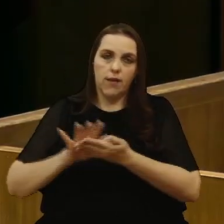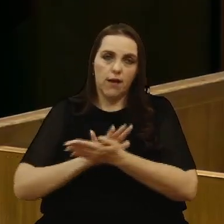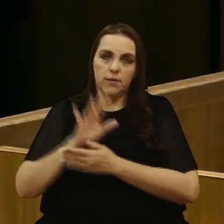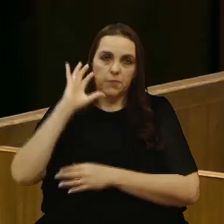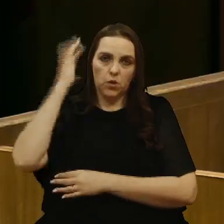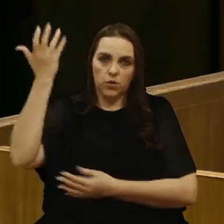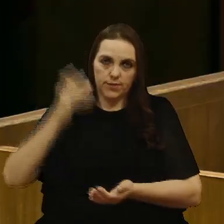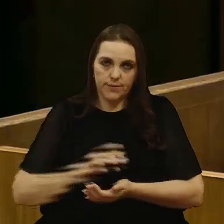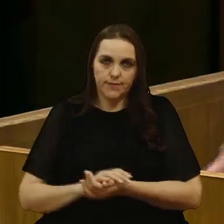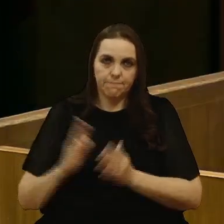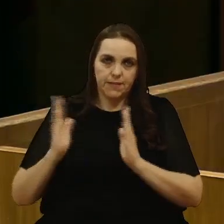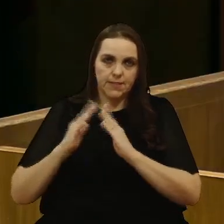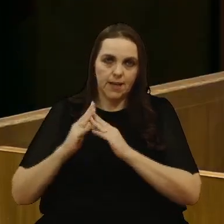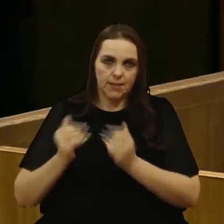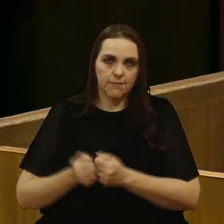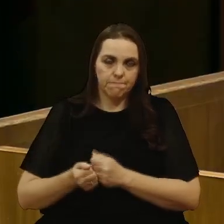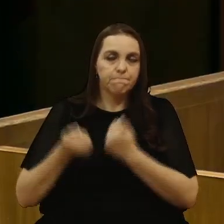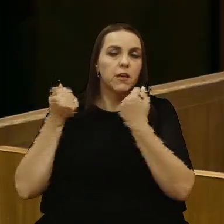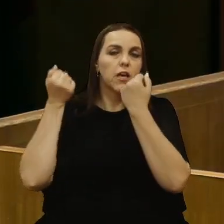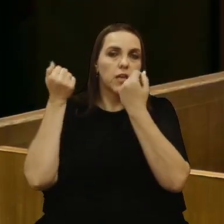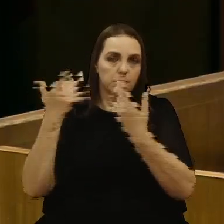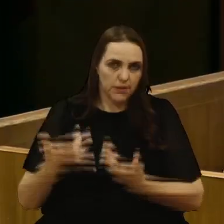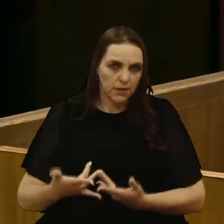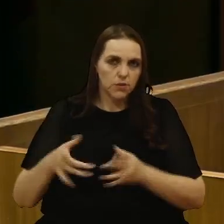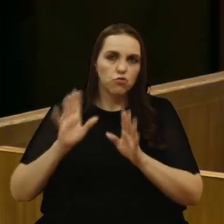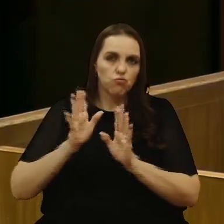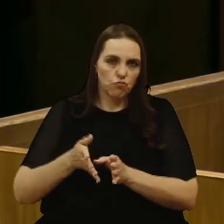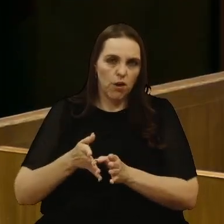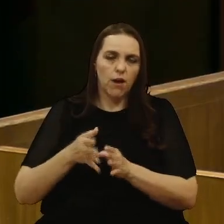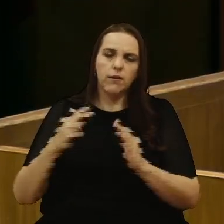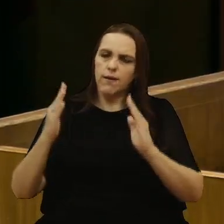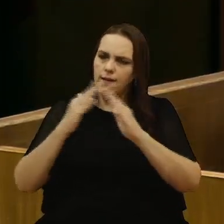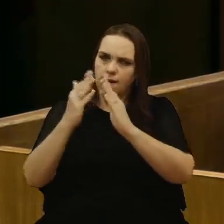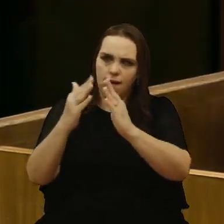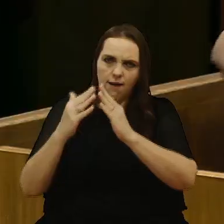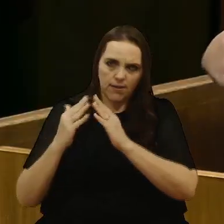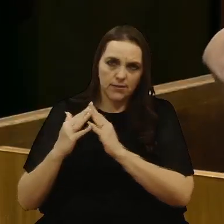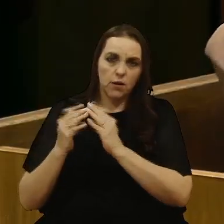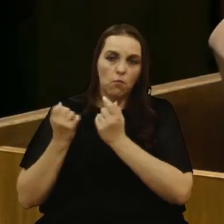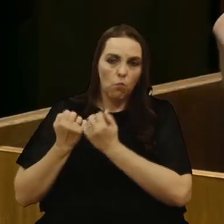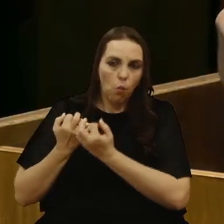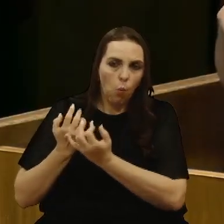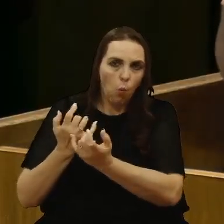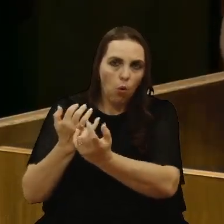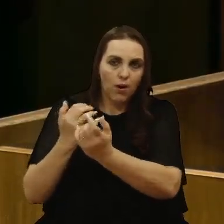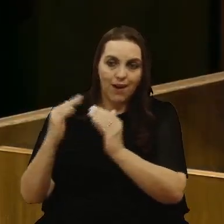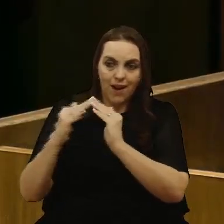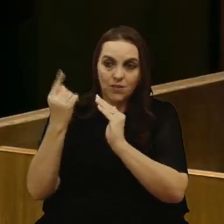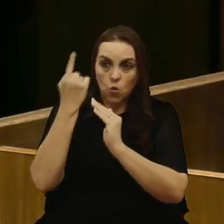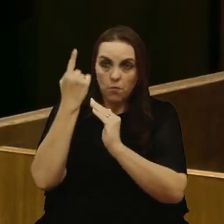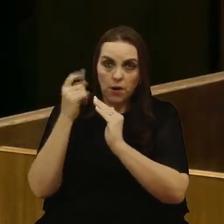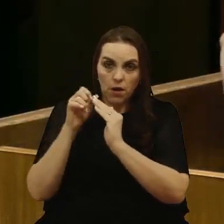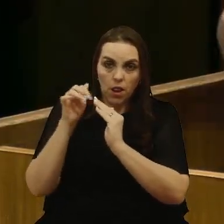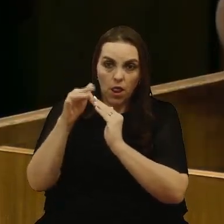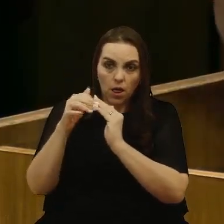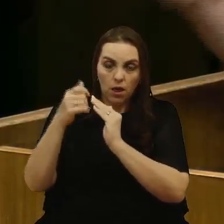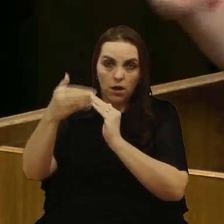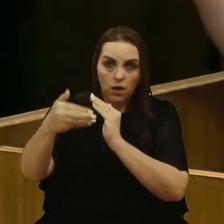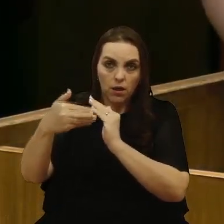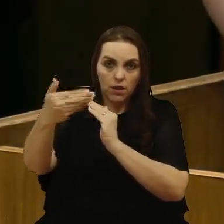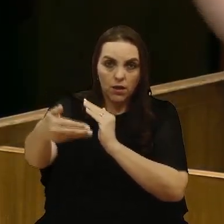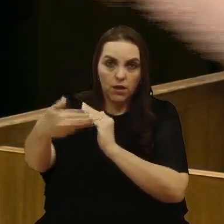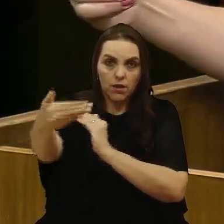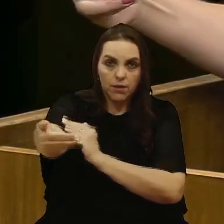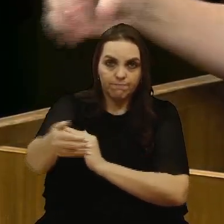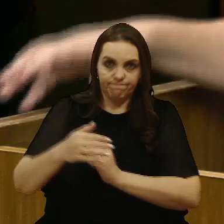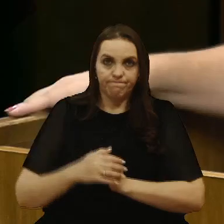acontecer nas residências. E como foi dito, né, em muitas das nossas residências aí, pegou fogo numa casa, deu faísca num lugar, vai